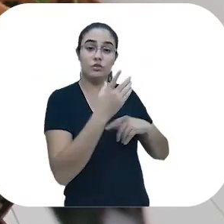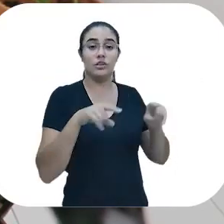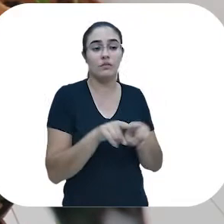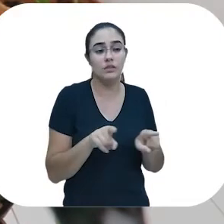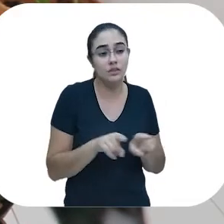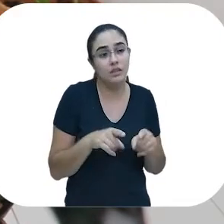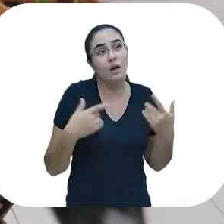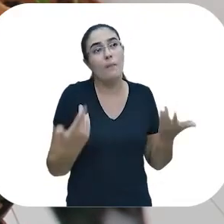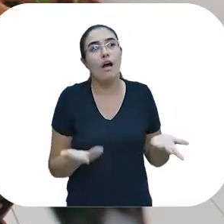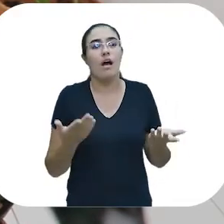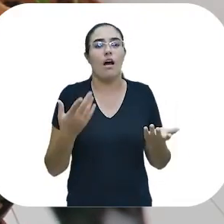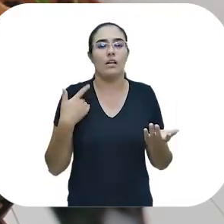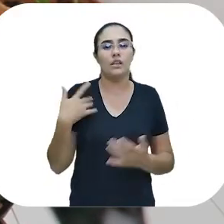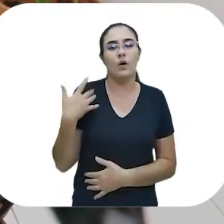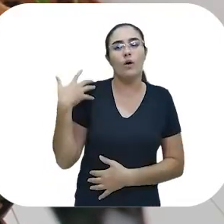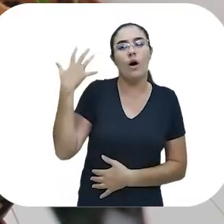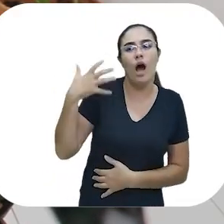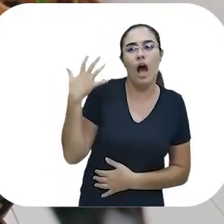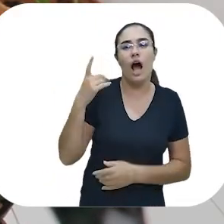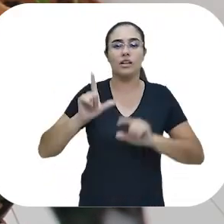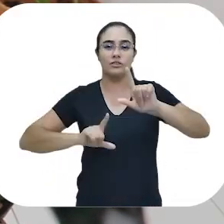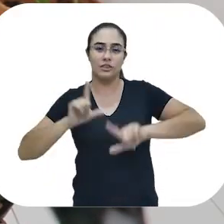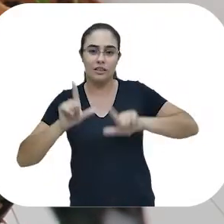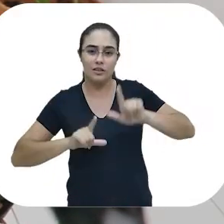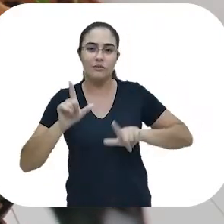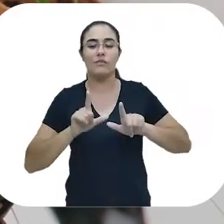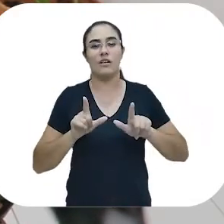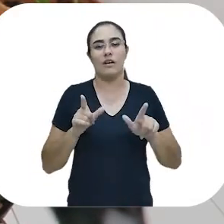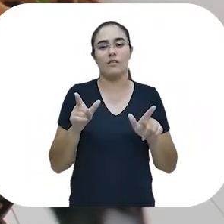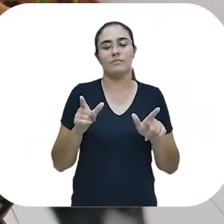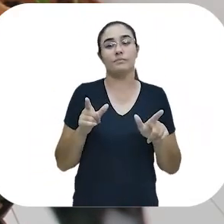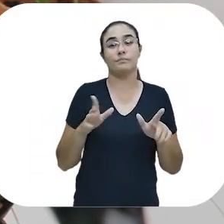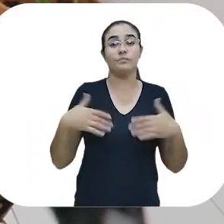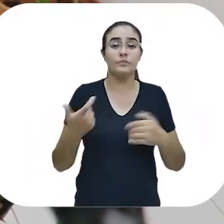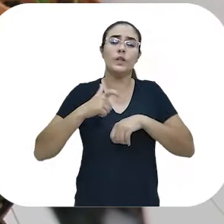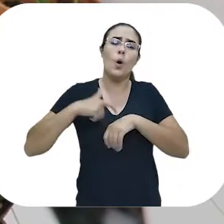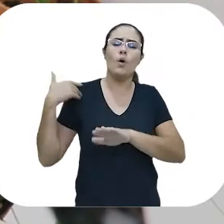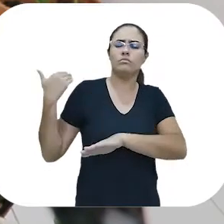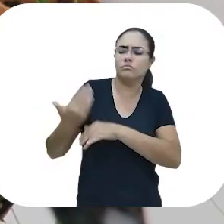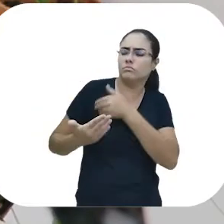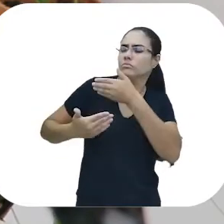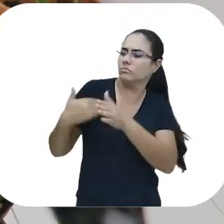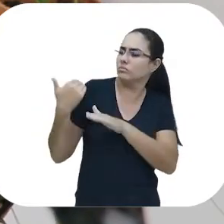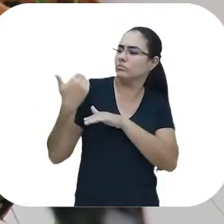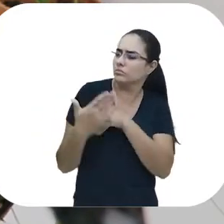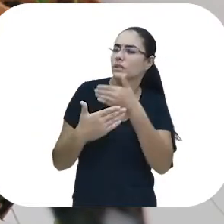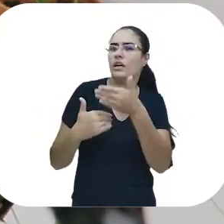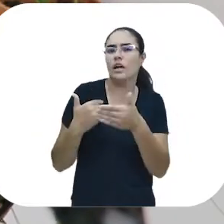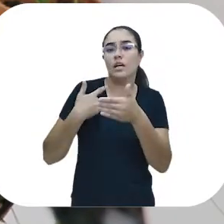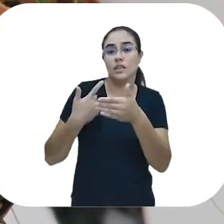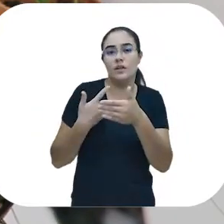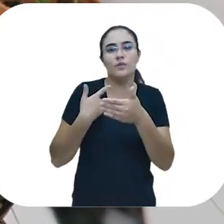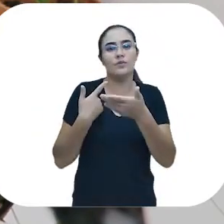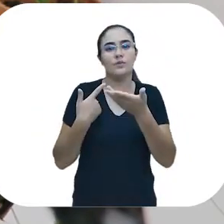rádio, na TV. E o tempo foi passando e eu fui me envolvendo muito com essa produção aqui do Cariri, né?